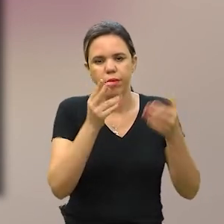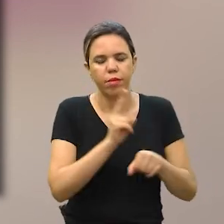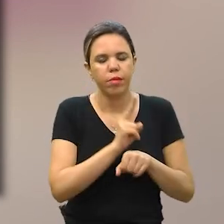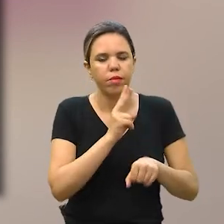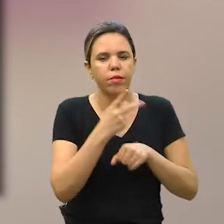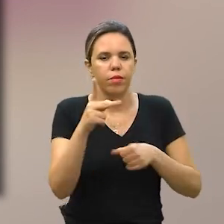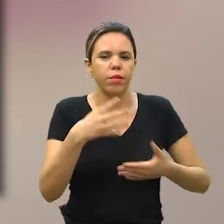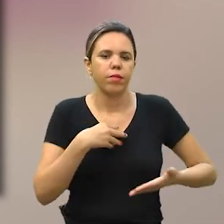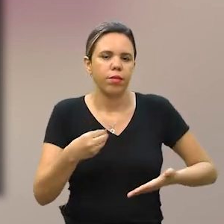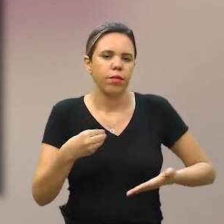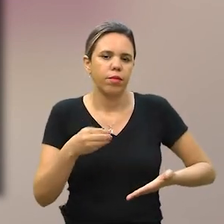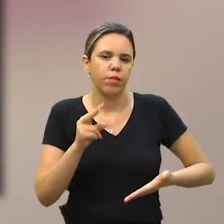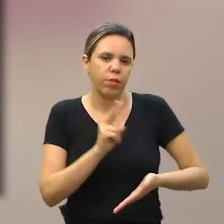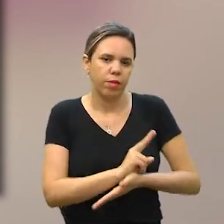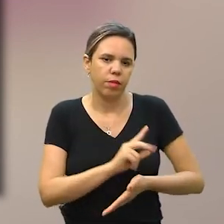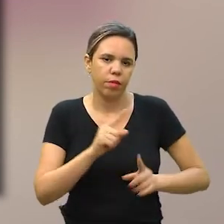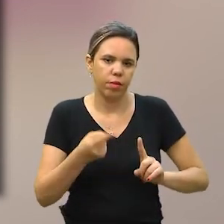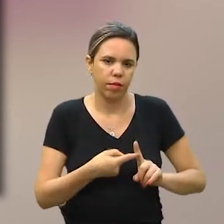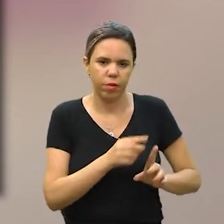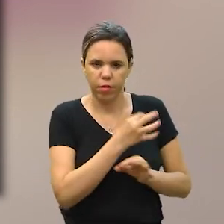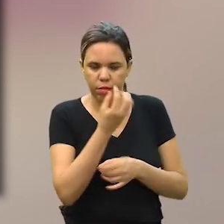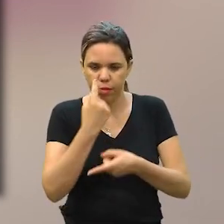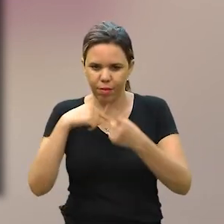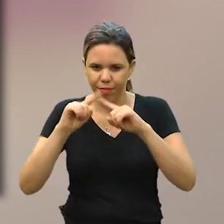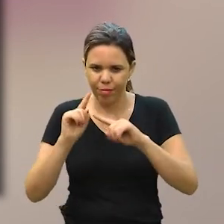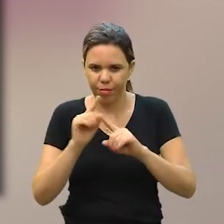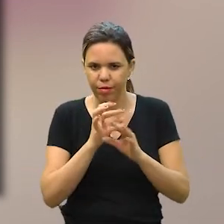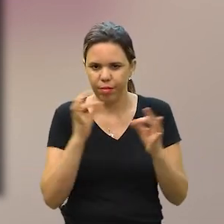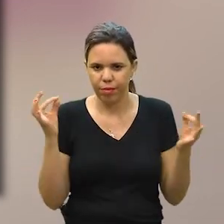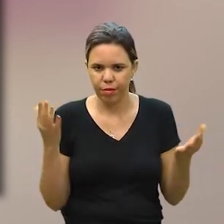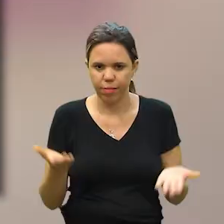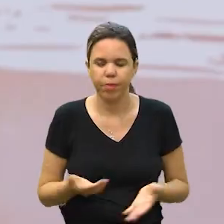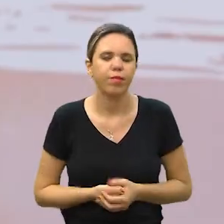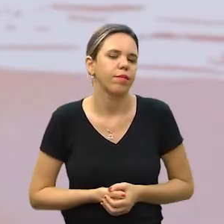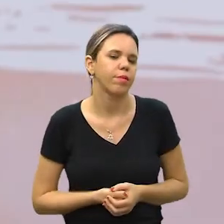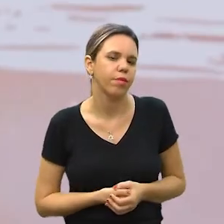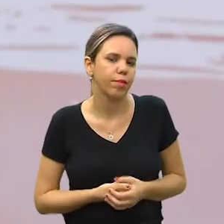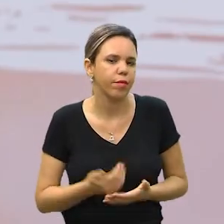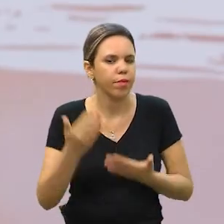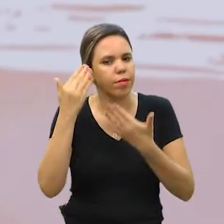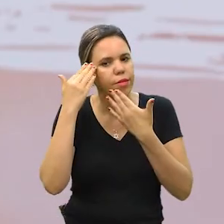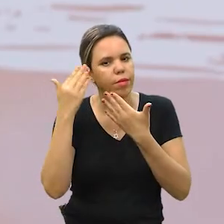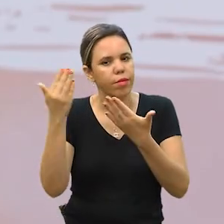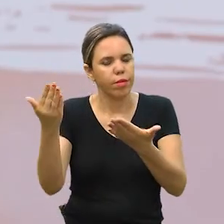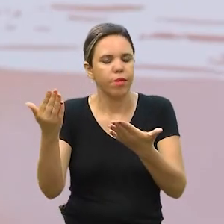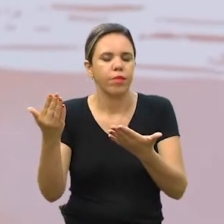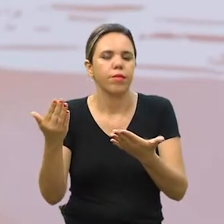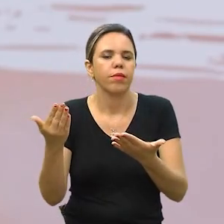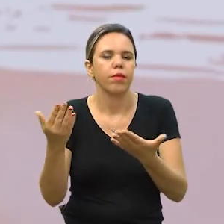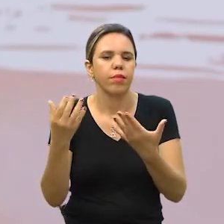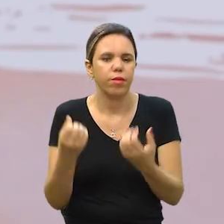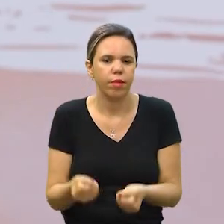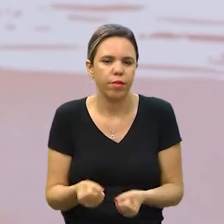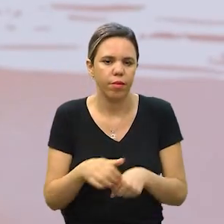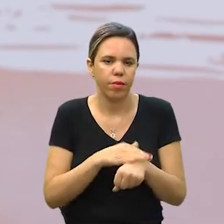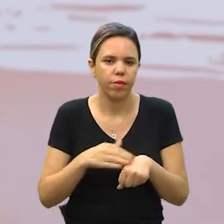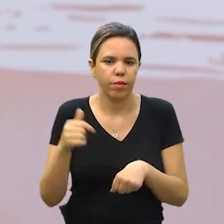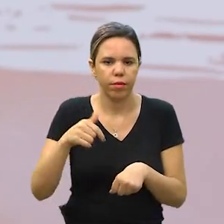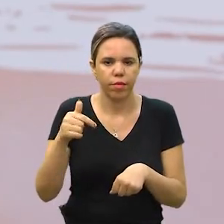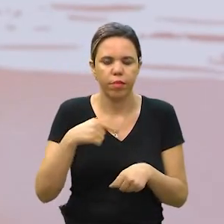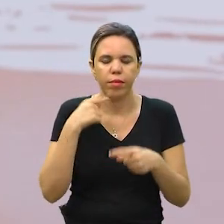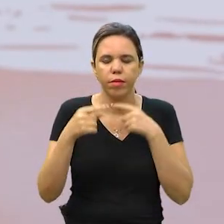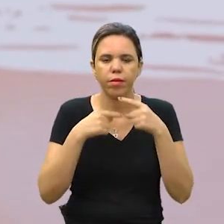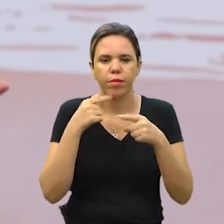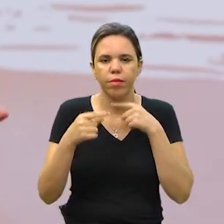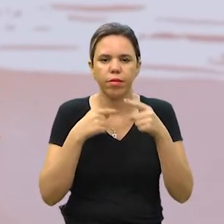e você vai cuidar bem do seu bebê e a gestação vai ser um sucesso, não é, querida? Doutora Avelina, muito obrigada, viu, por aceitar falar com a gente,